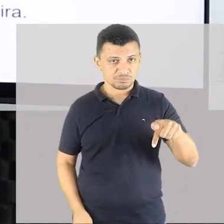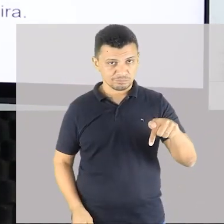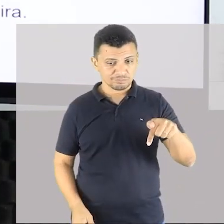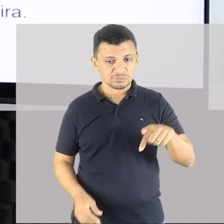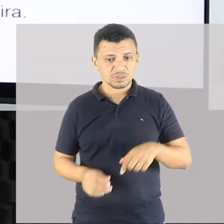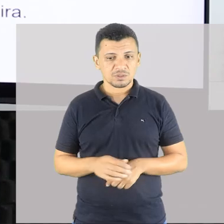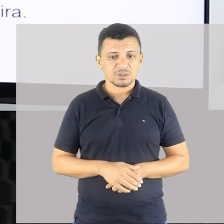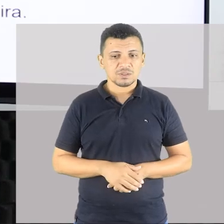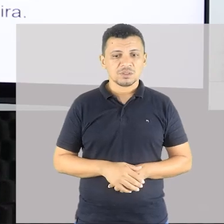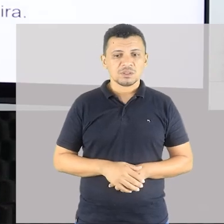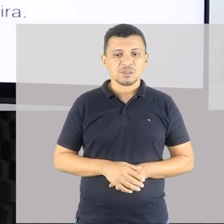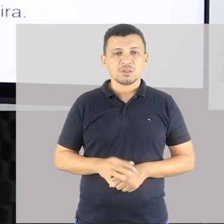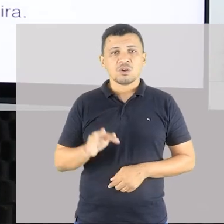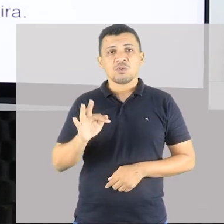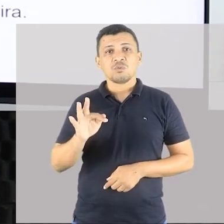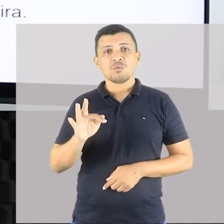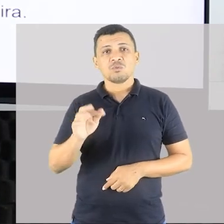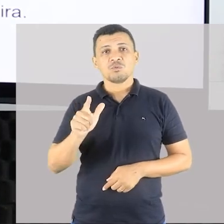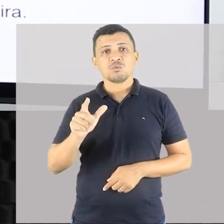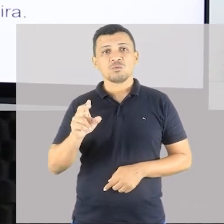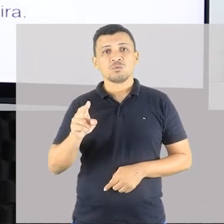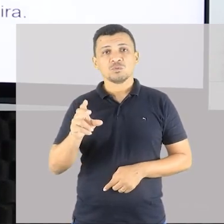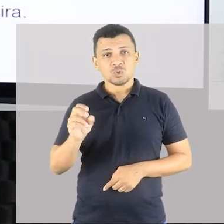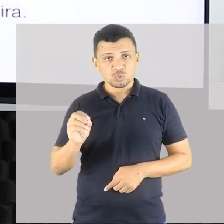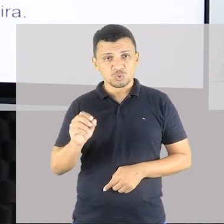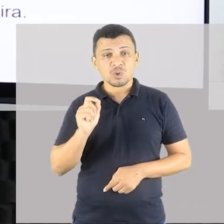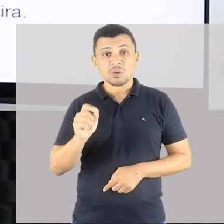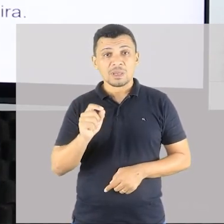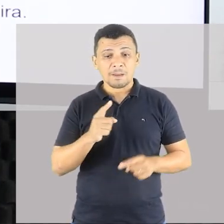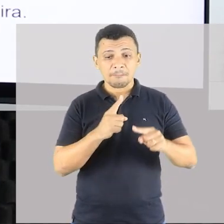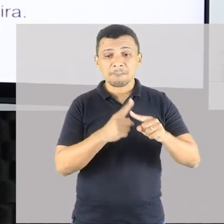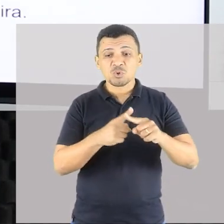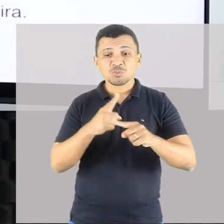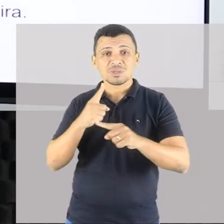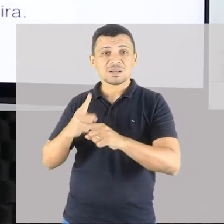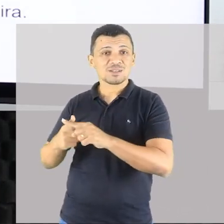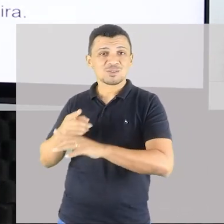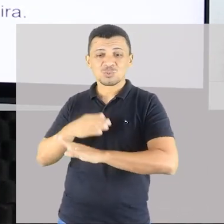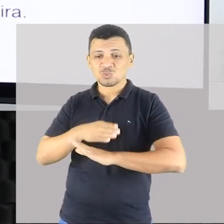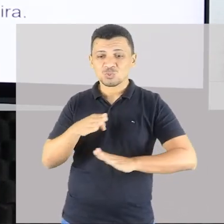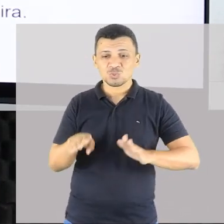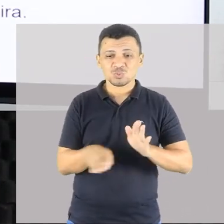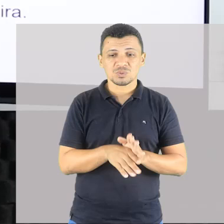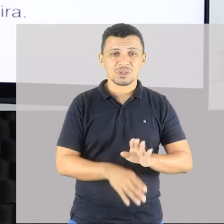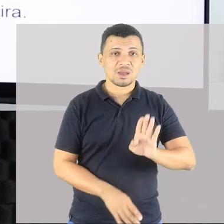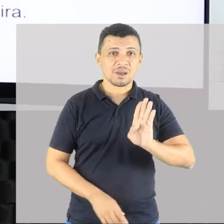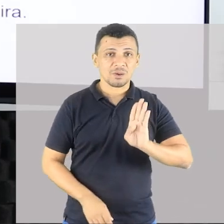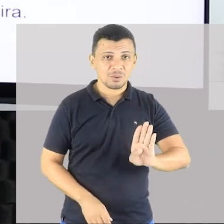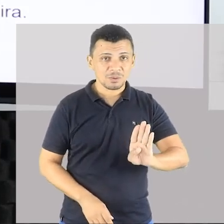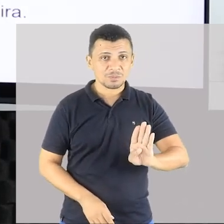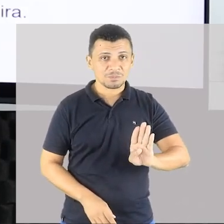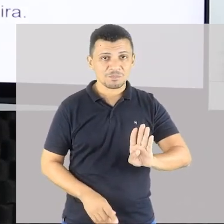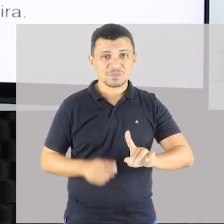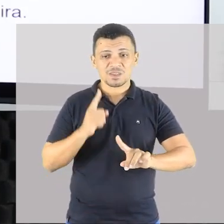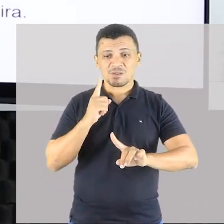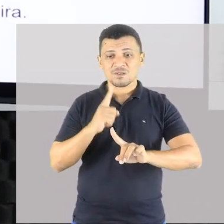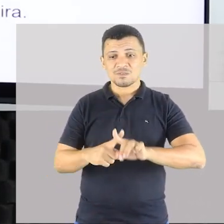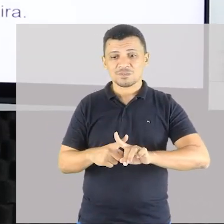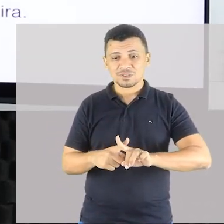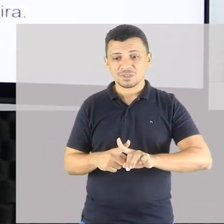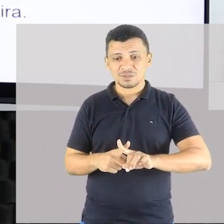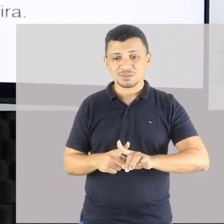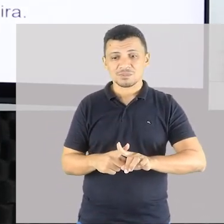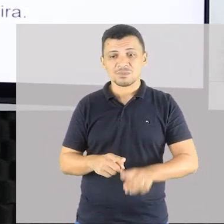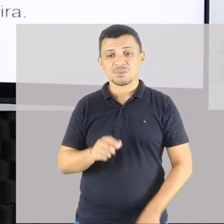Fluxo magnético é o produto disso aqui tudo, ó. Produto da intensidade do campo magnético vezes